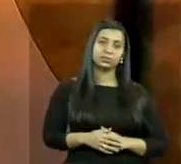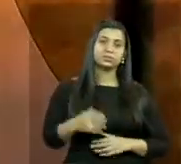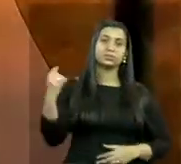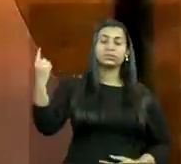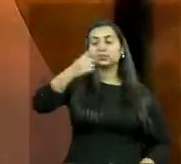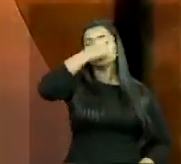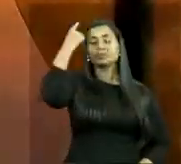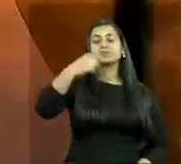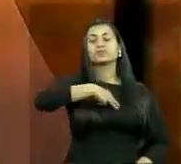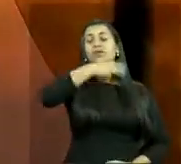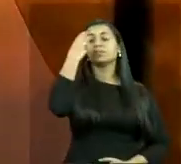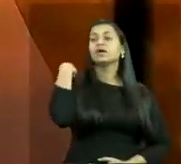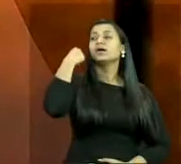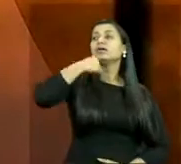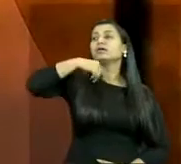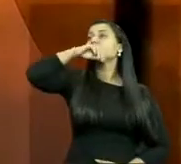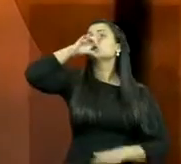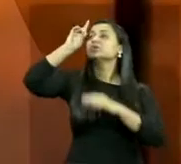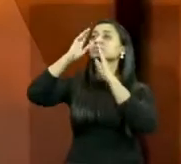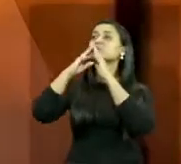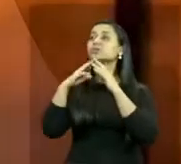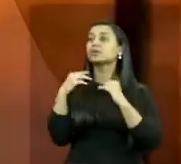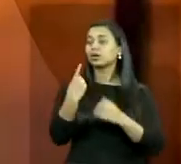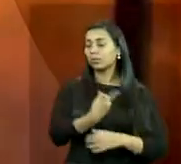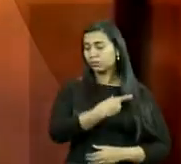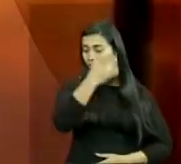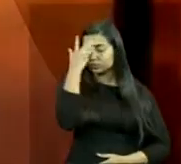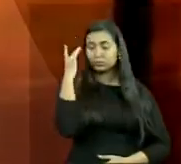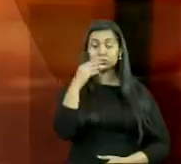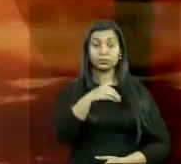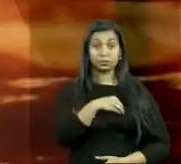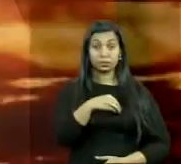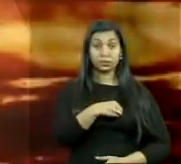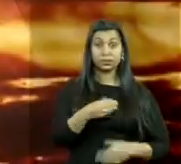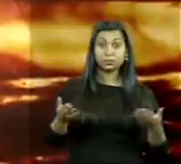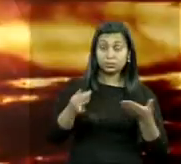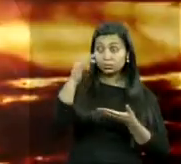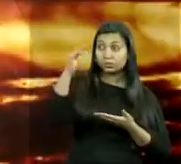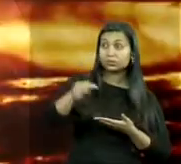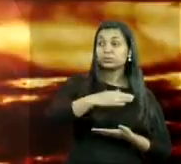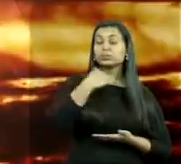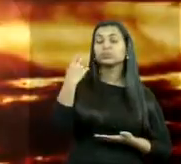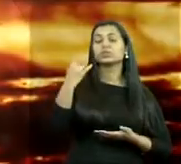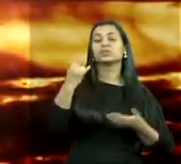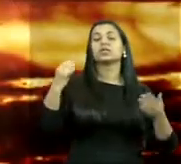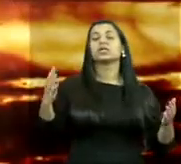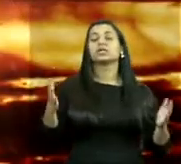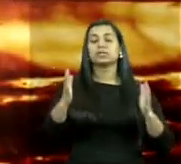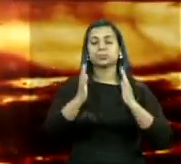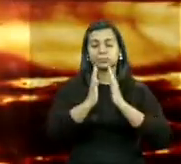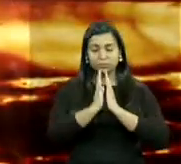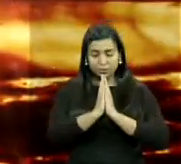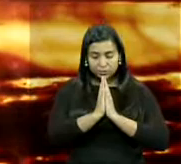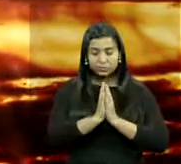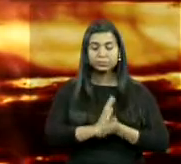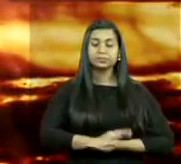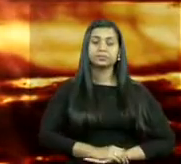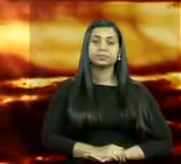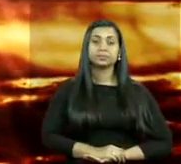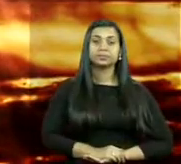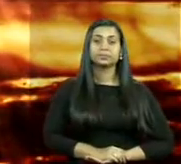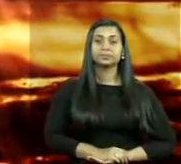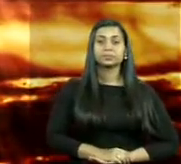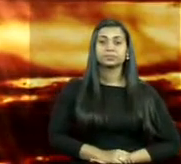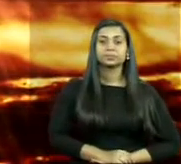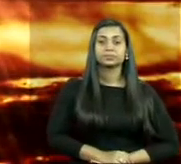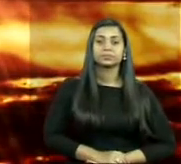ventre, Jesus. Santa Maria, Mãe de Deus, rogai por nós, pecadores, agora e na